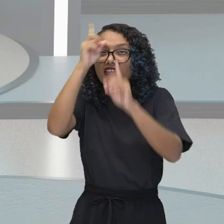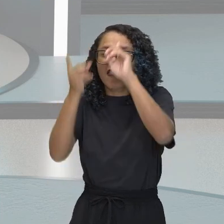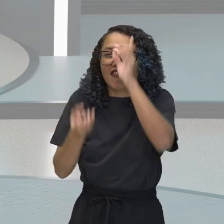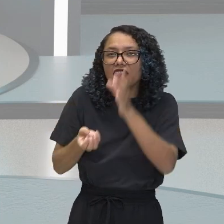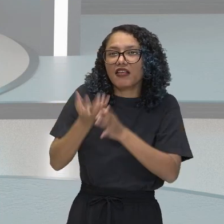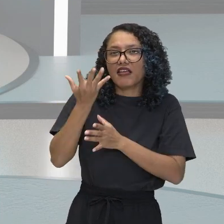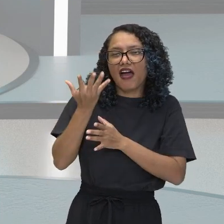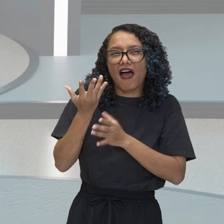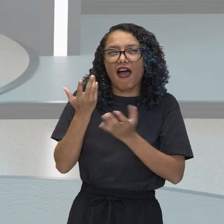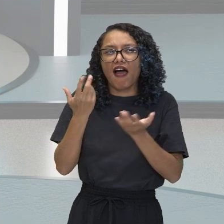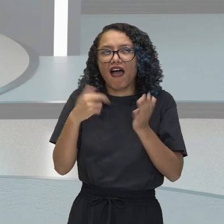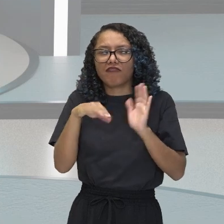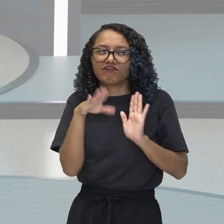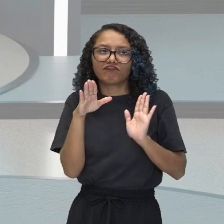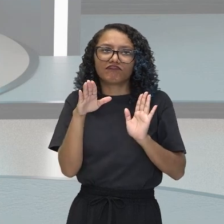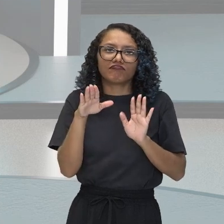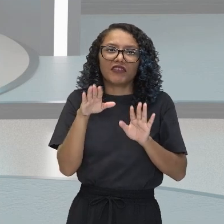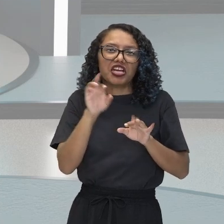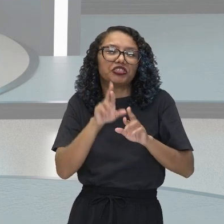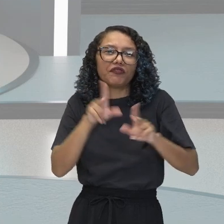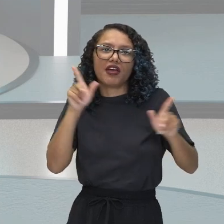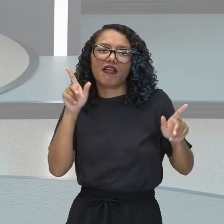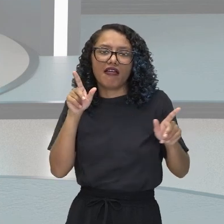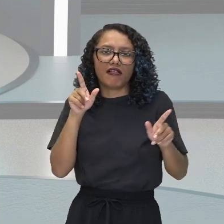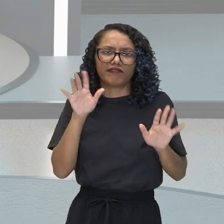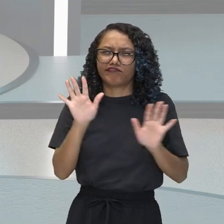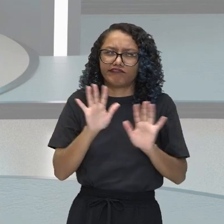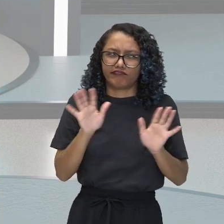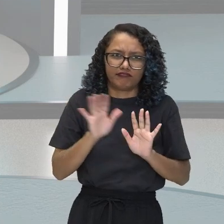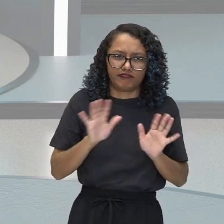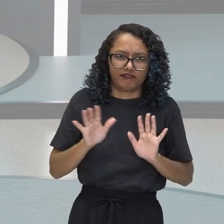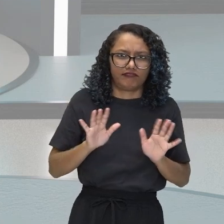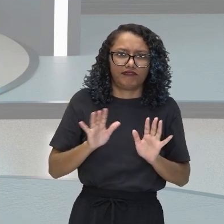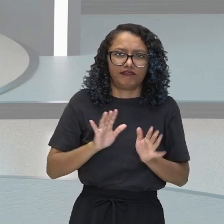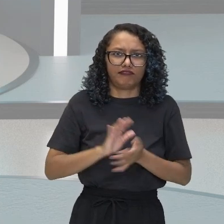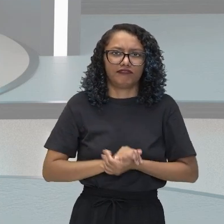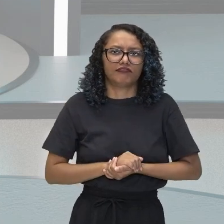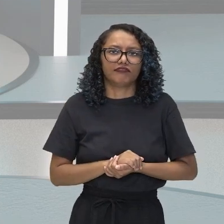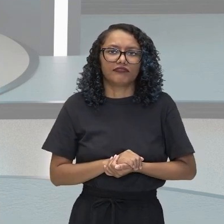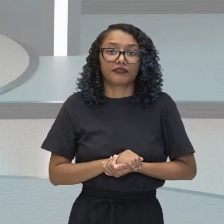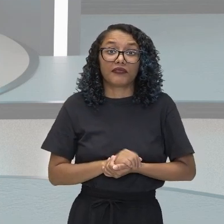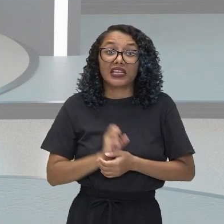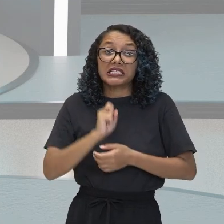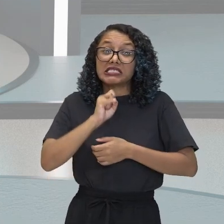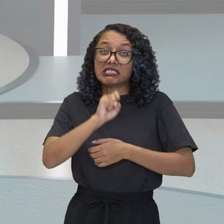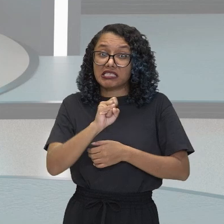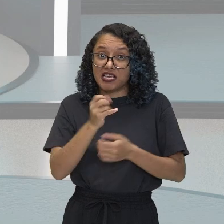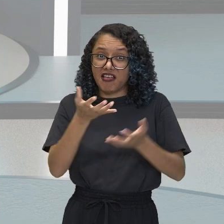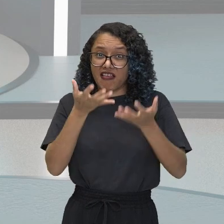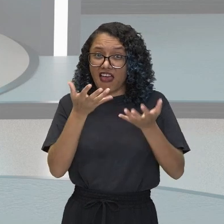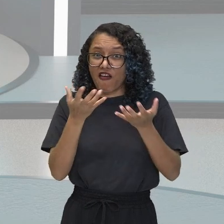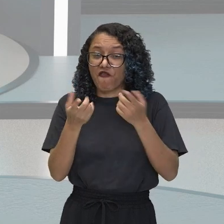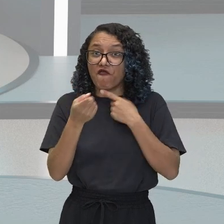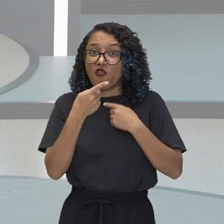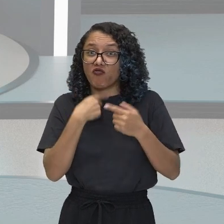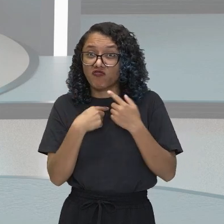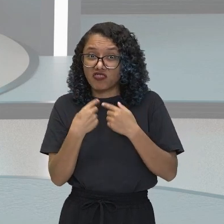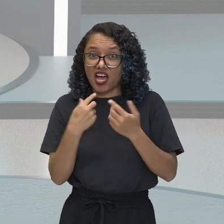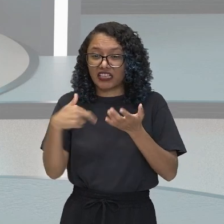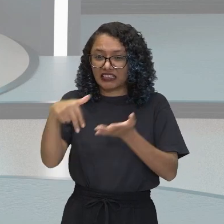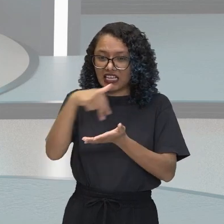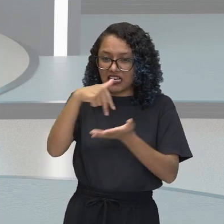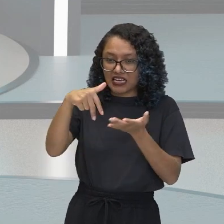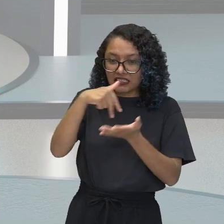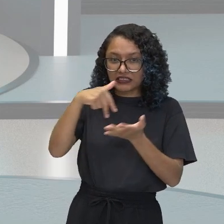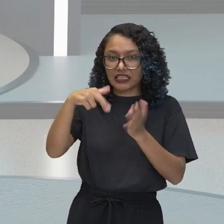sair do padrão, sem razão. Não! Se você vai fazer diferente, se você vai romper com o padrão,